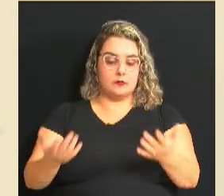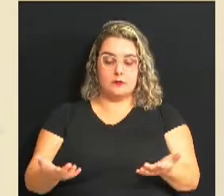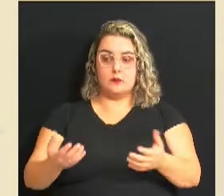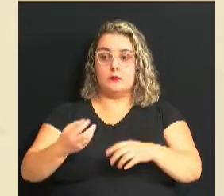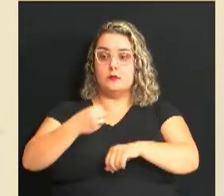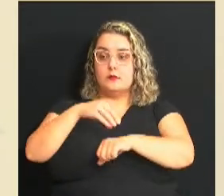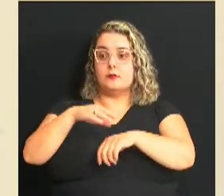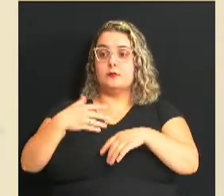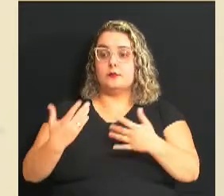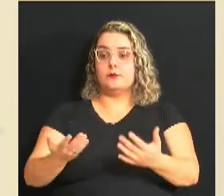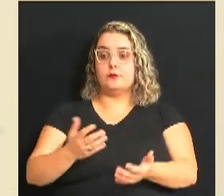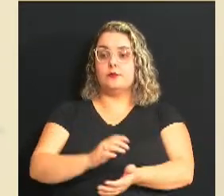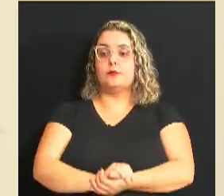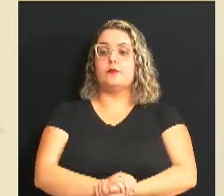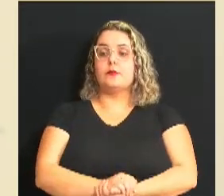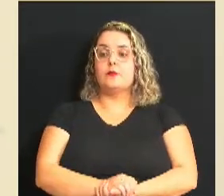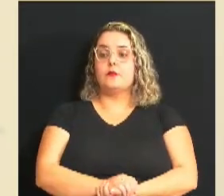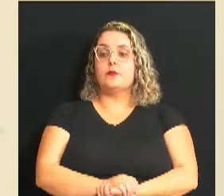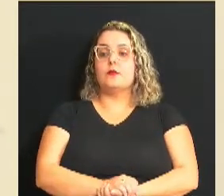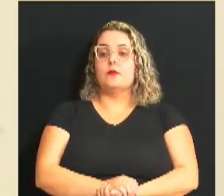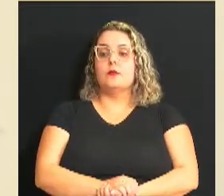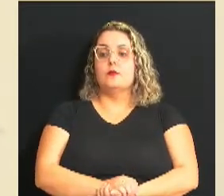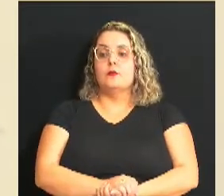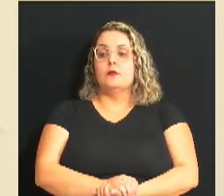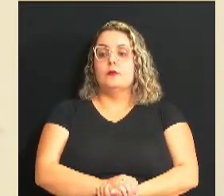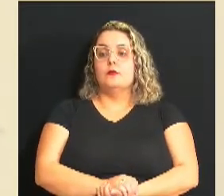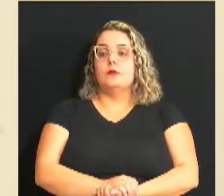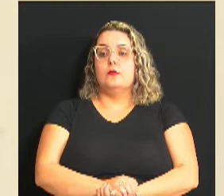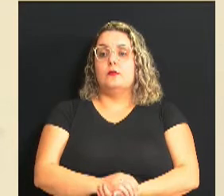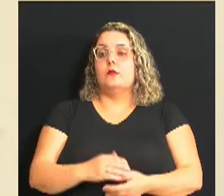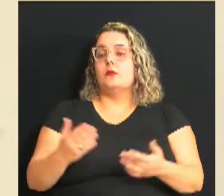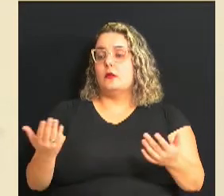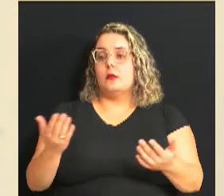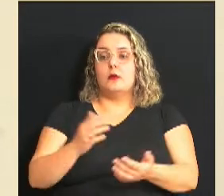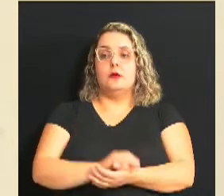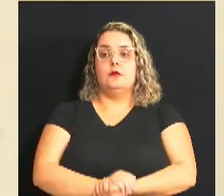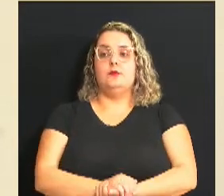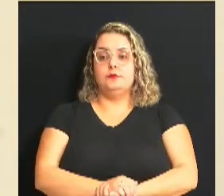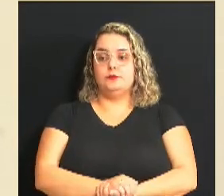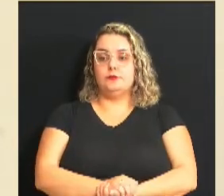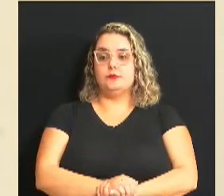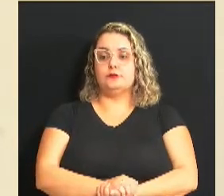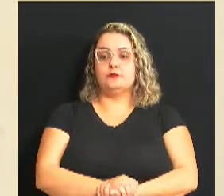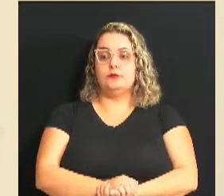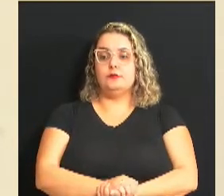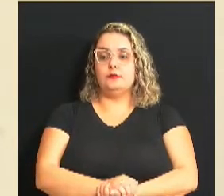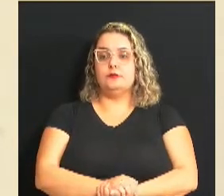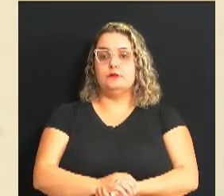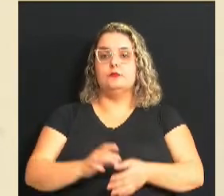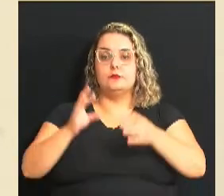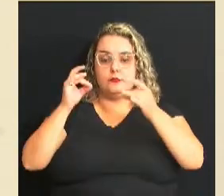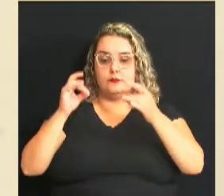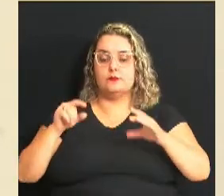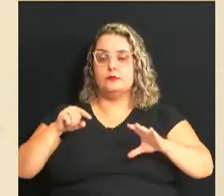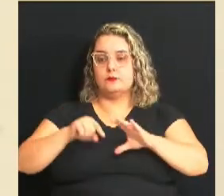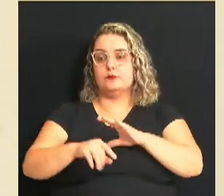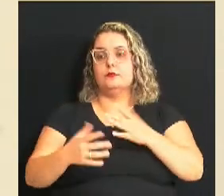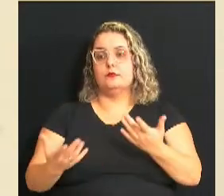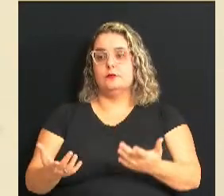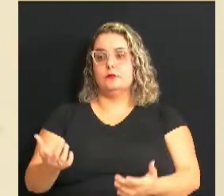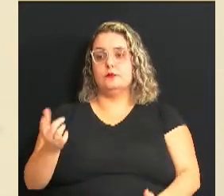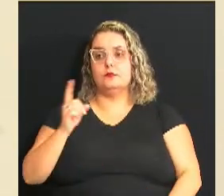encaminhado, mas fica muito bem fundamentado que esse não é